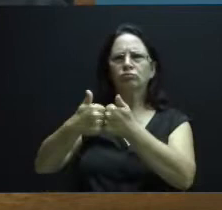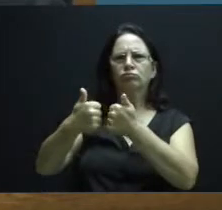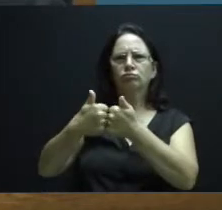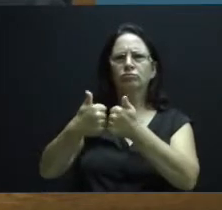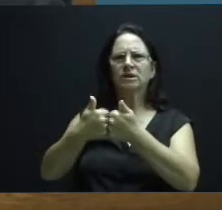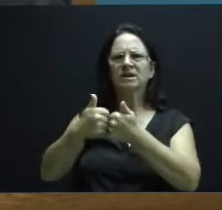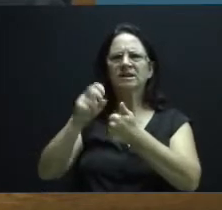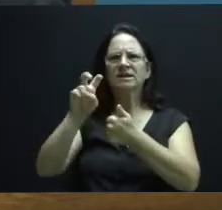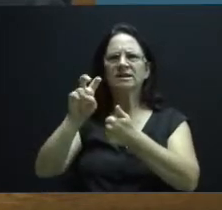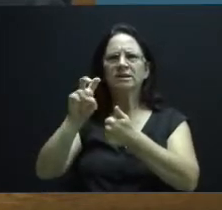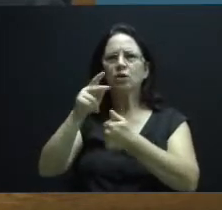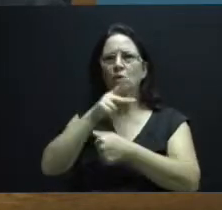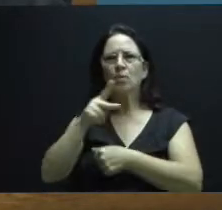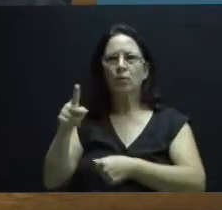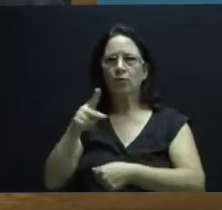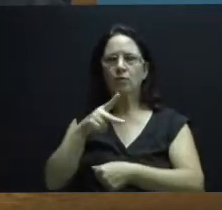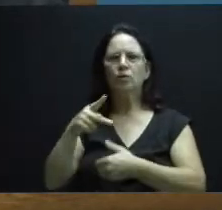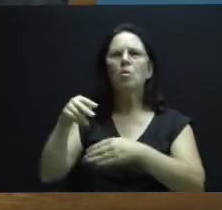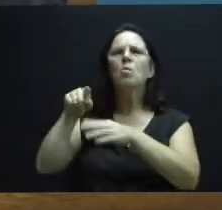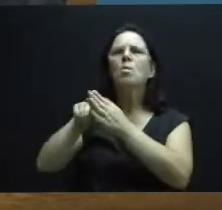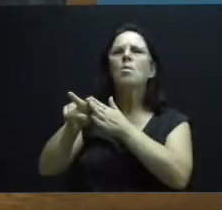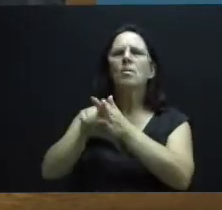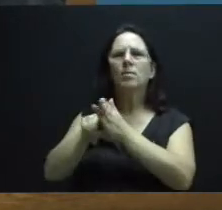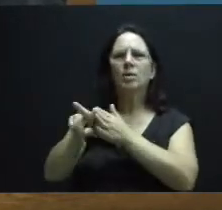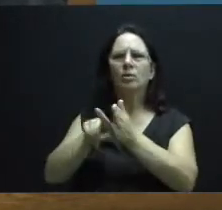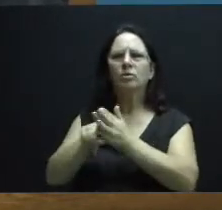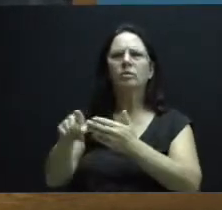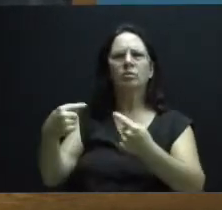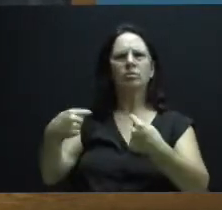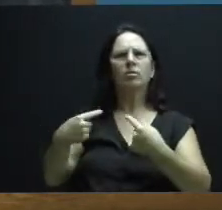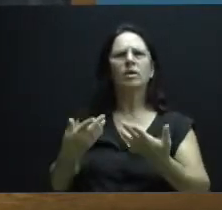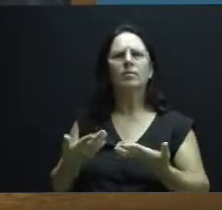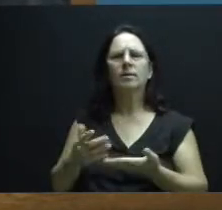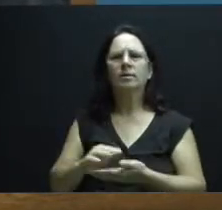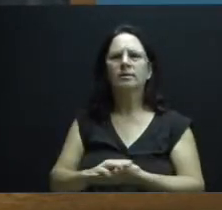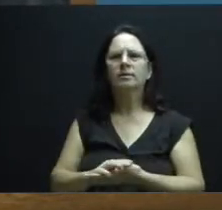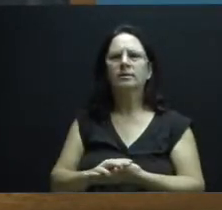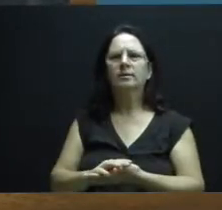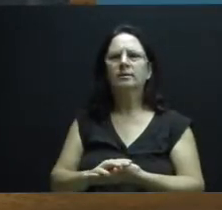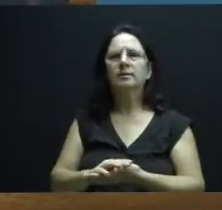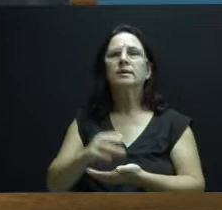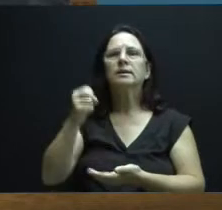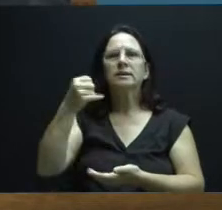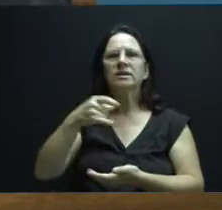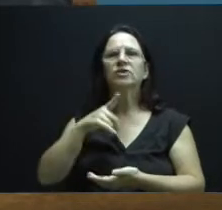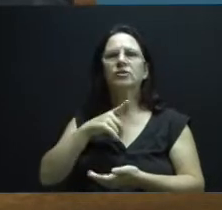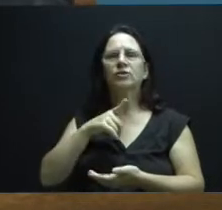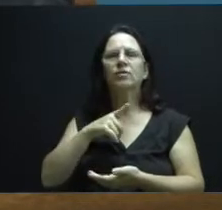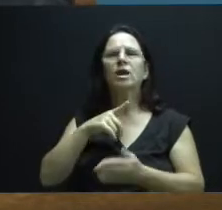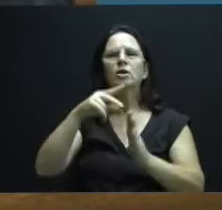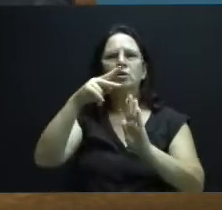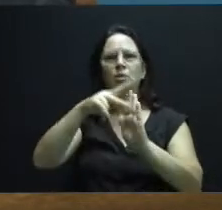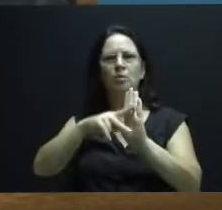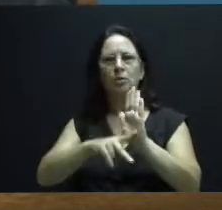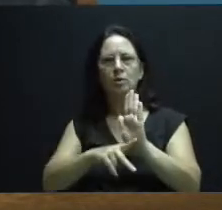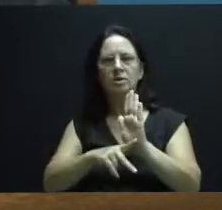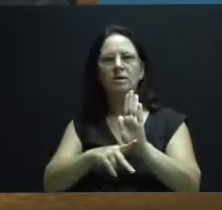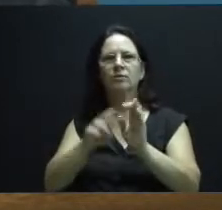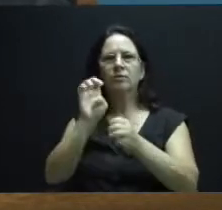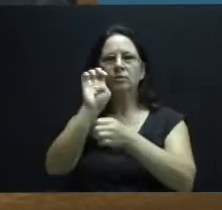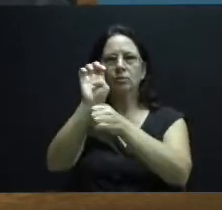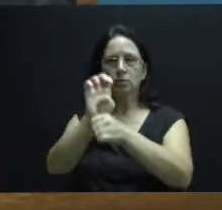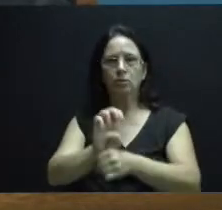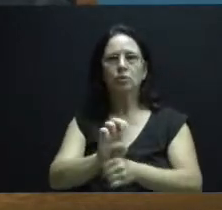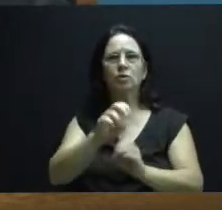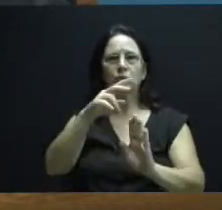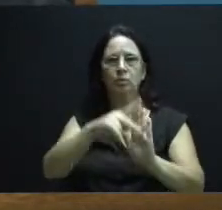56 professores eles perguntaram para mim é se tivesse algum projeto vindo do executivo